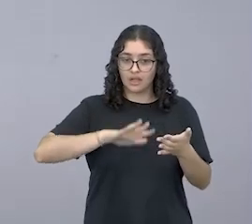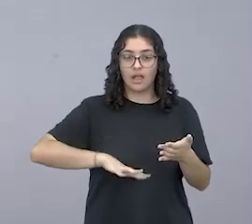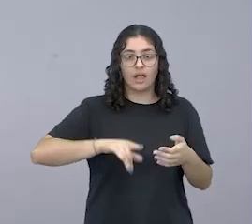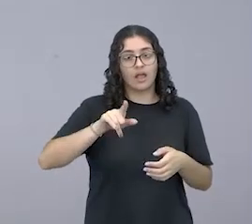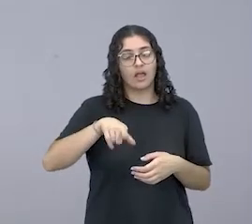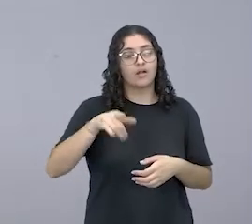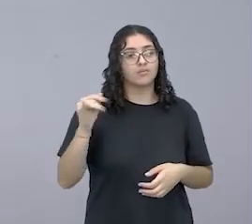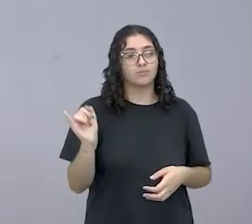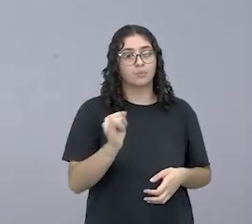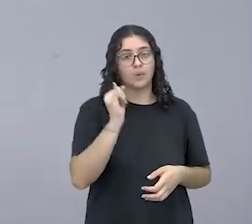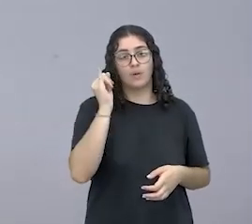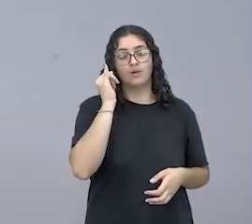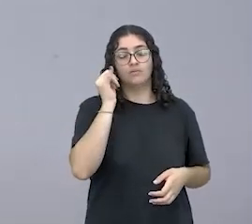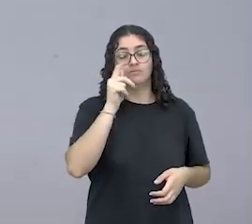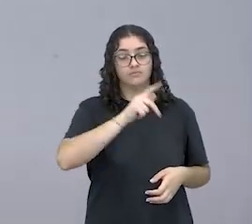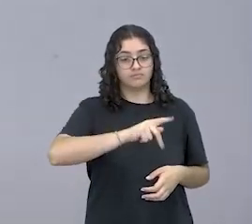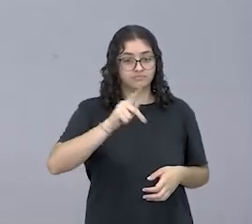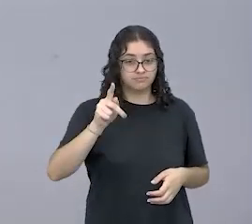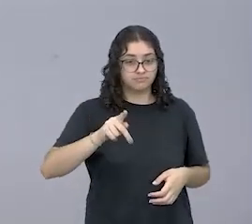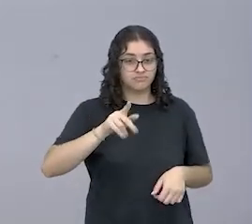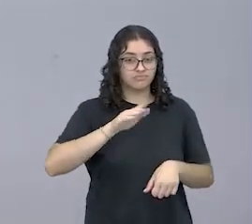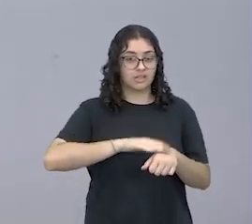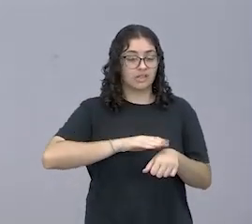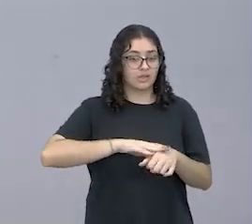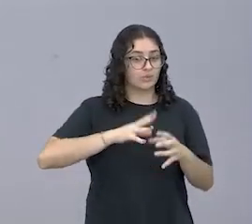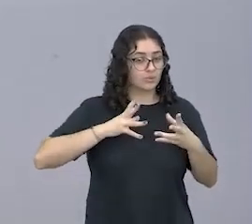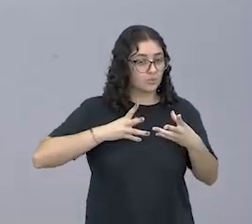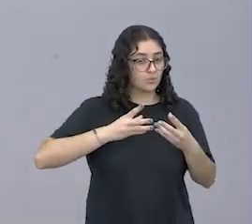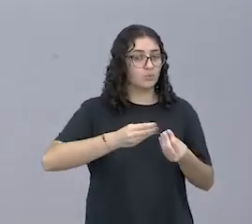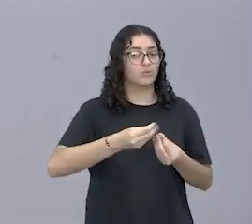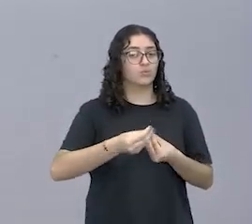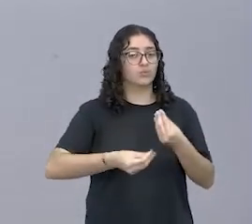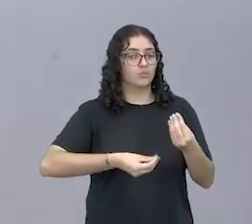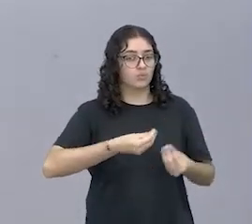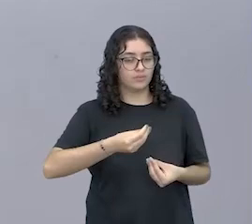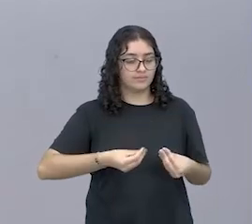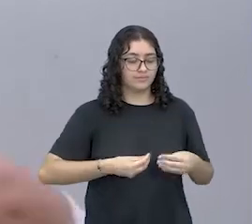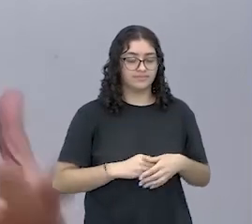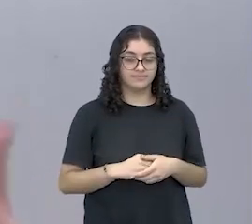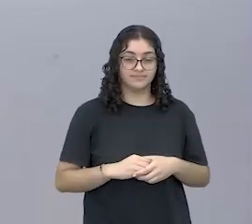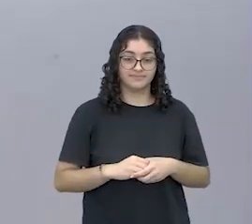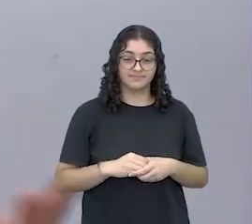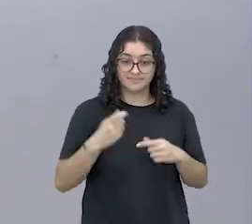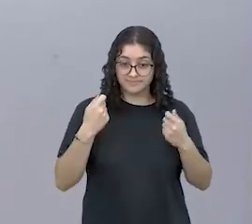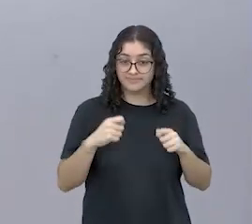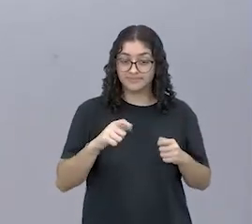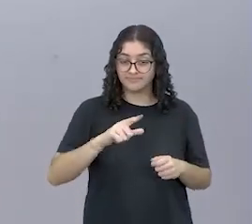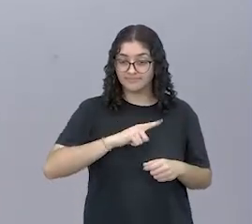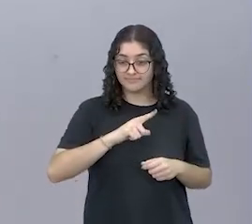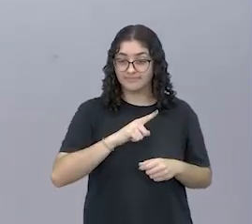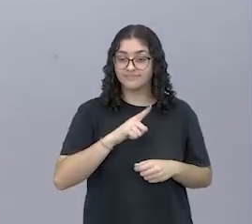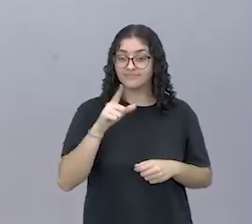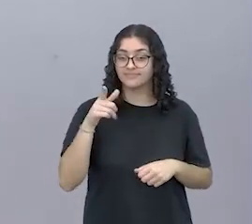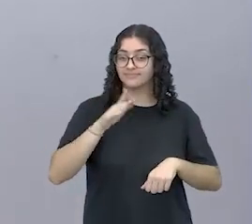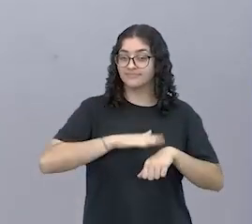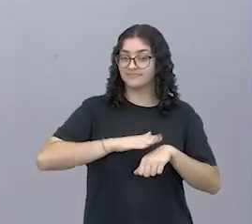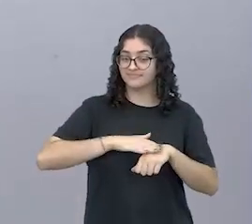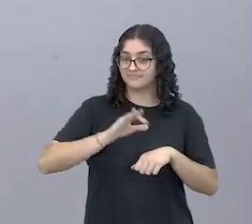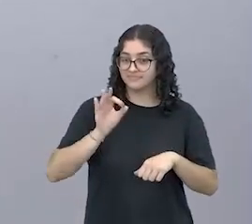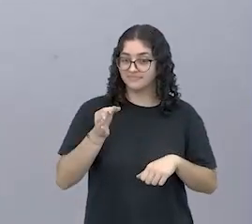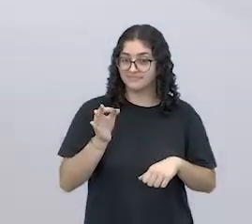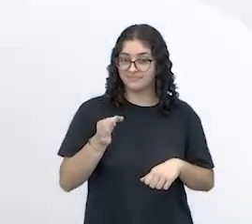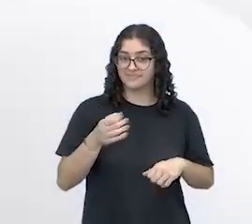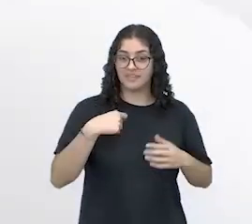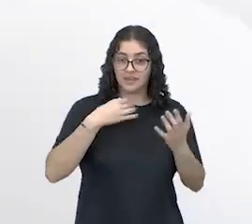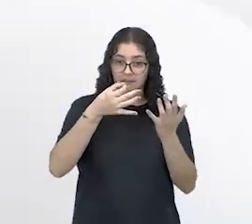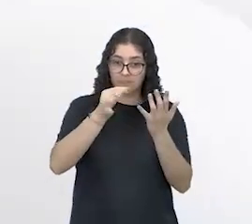bem bacana aí do professor fazer toda a parte, né, que ele tem que fazer. Então, após